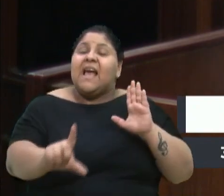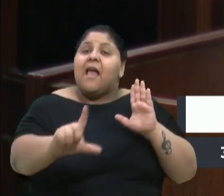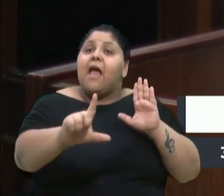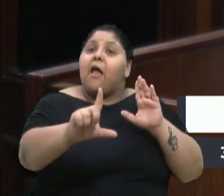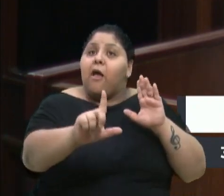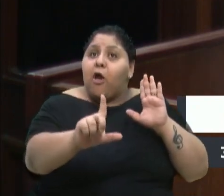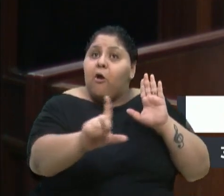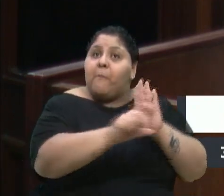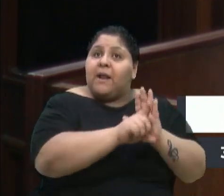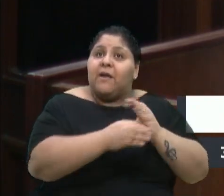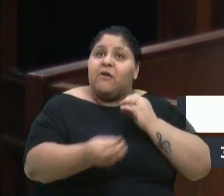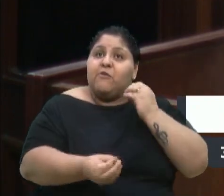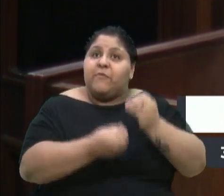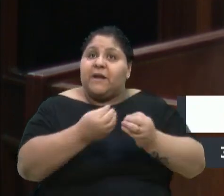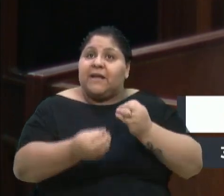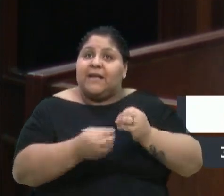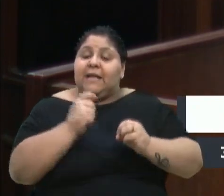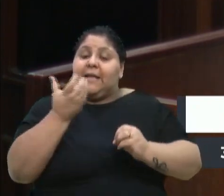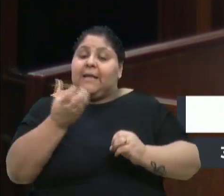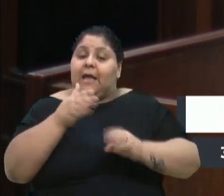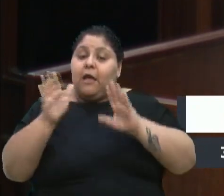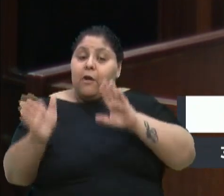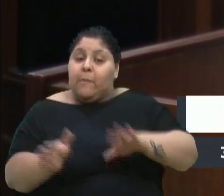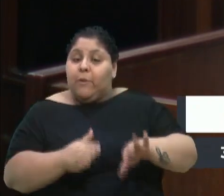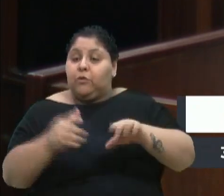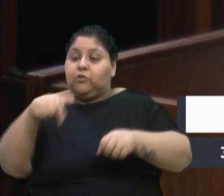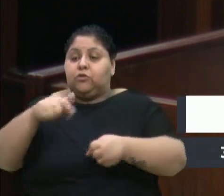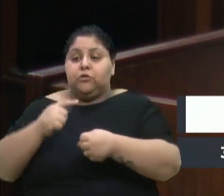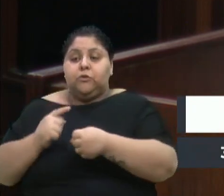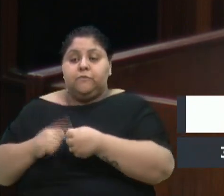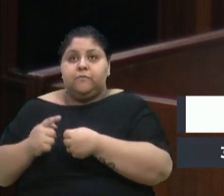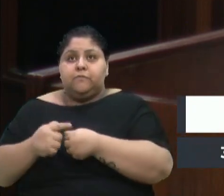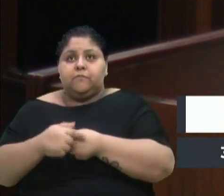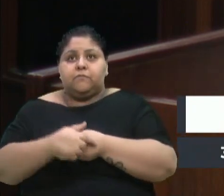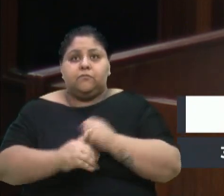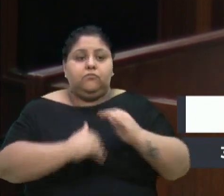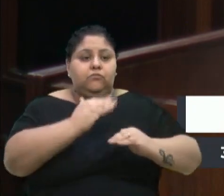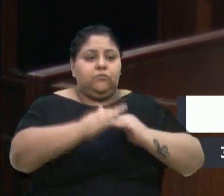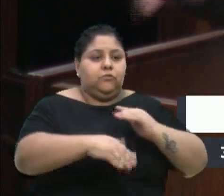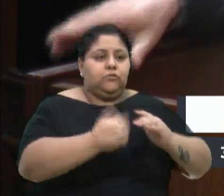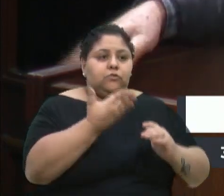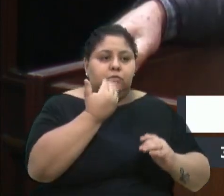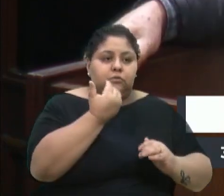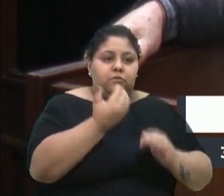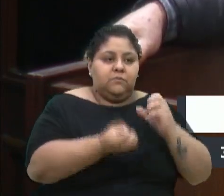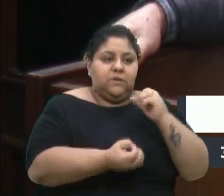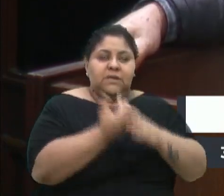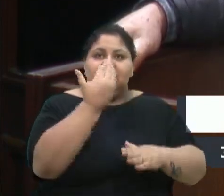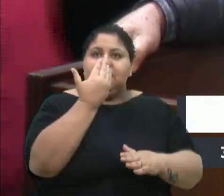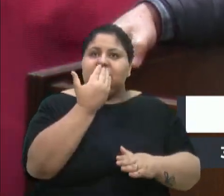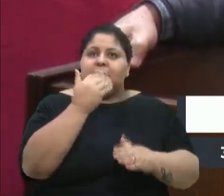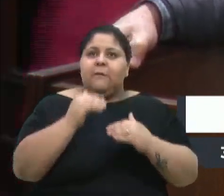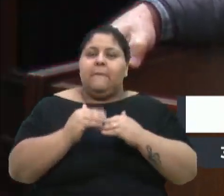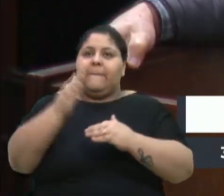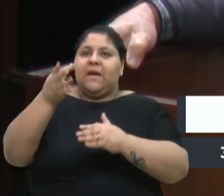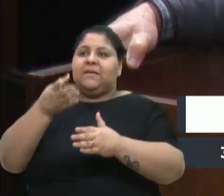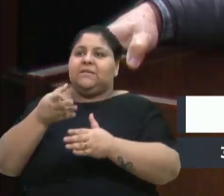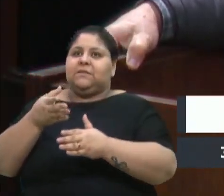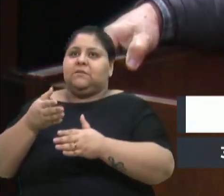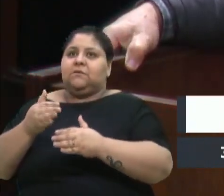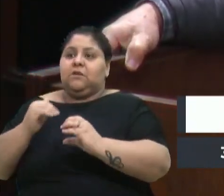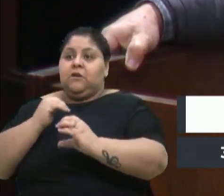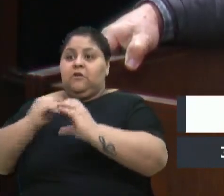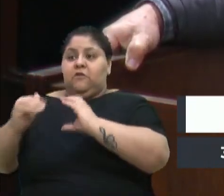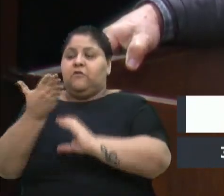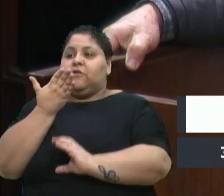quer produzir e orgulhar a nossa cidade. Quanto mais alimento jovem, mais oferta no supermercado, mais o poder aquisitivo,